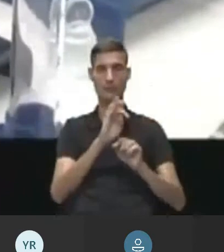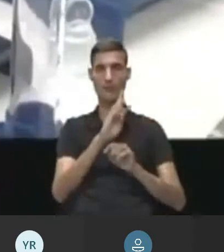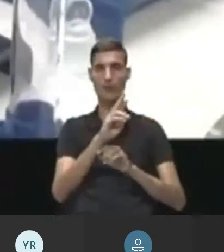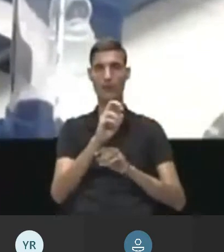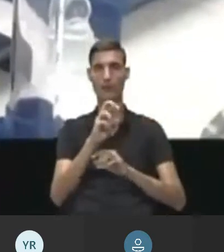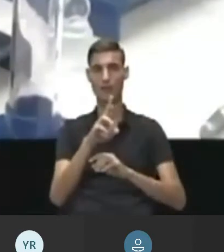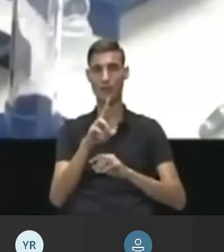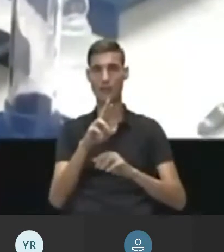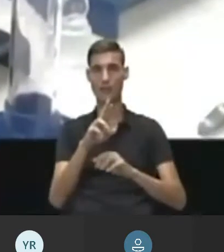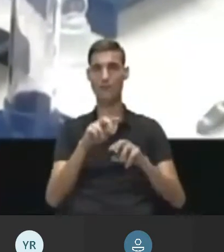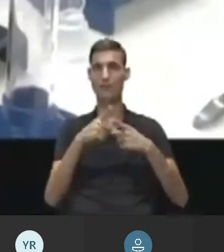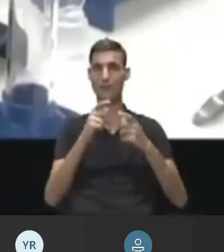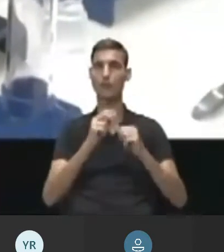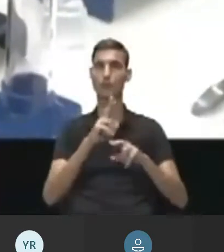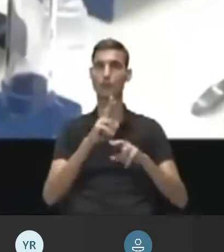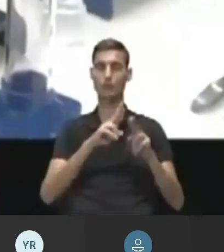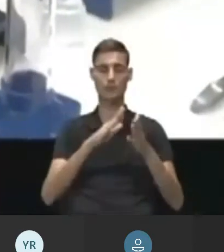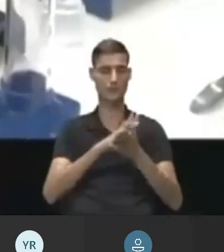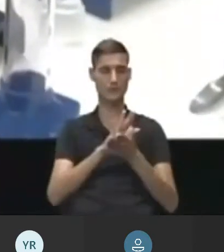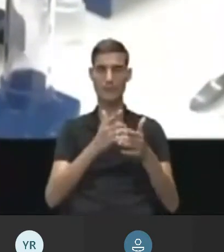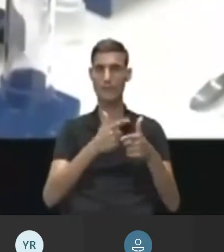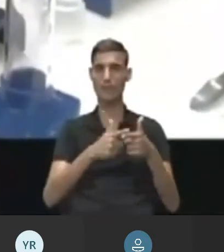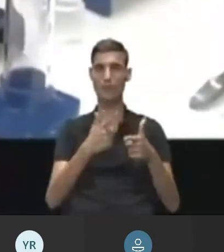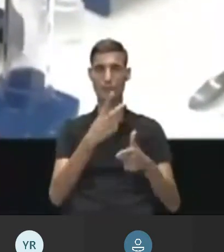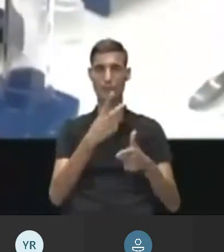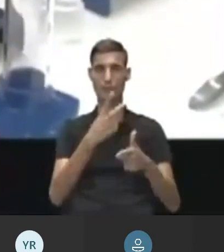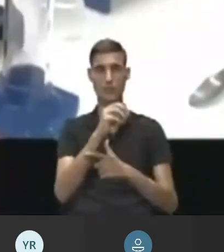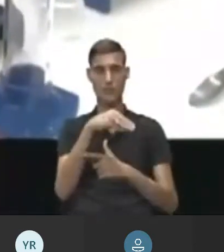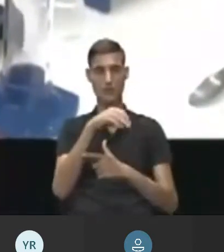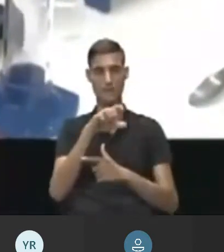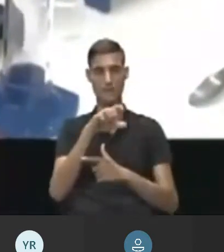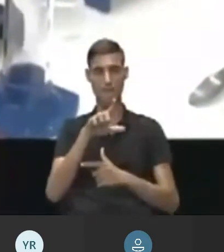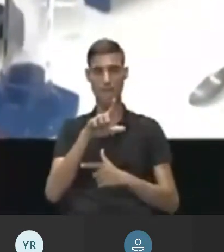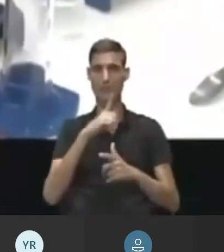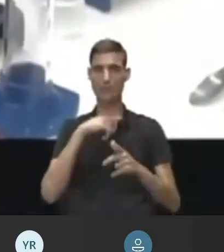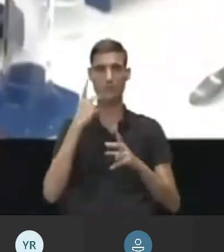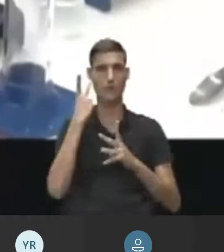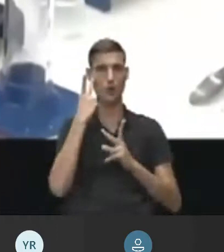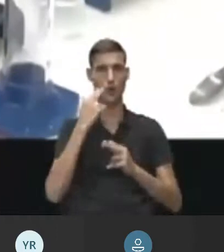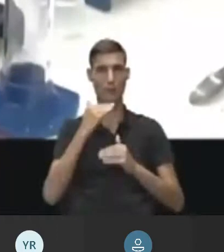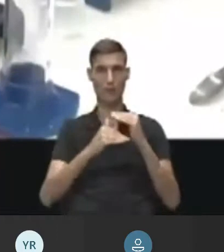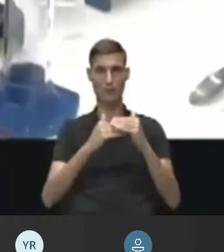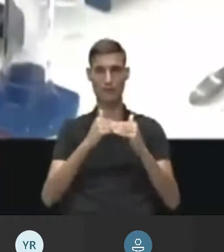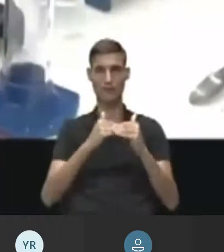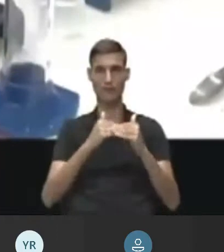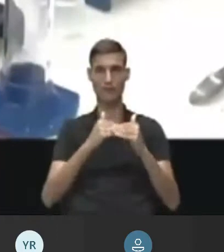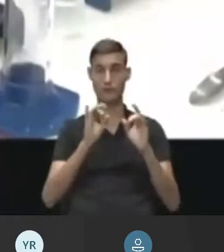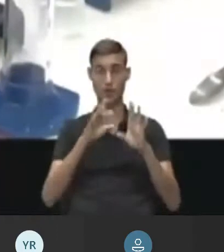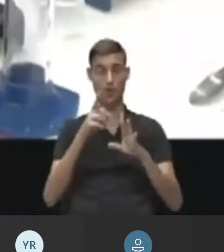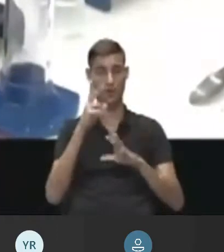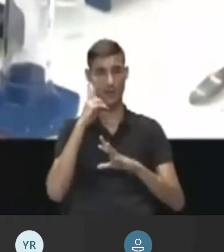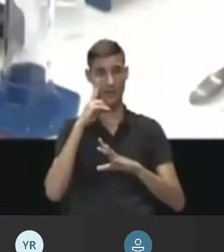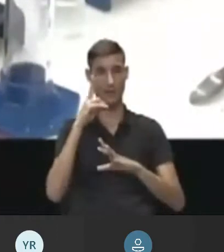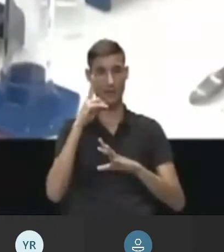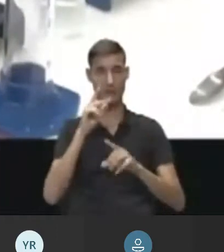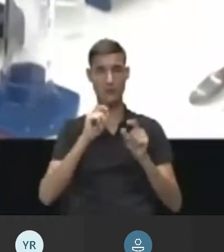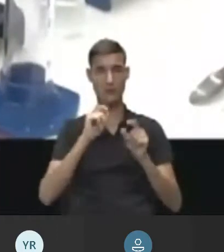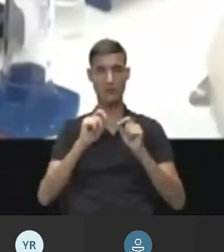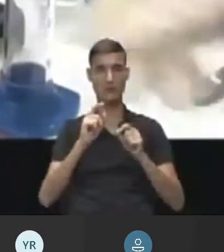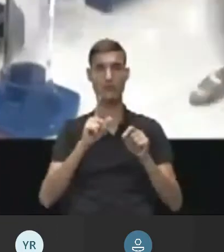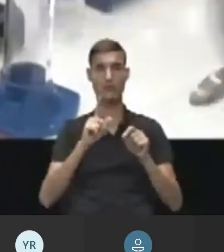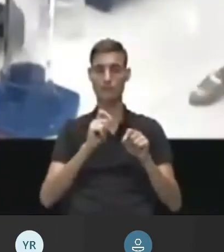amostras. Então vai ser 3 para cada funil. Você tirou a primeira amostra e agora a gente vai colocar outra